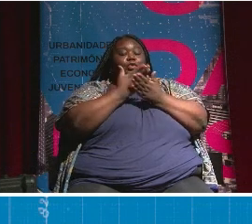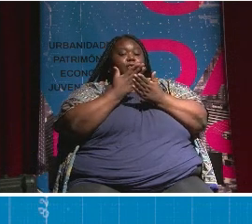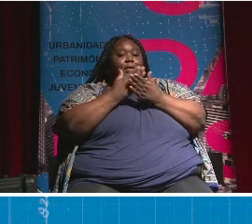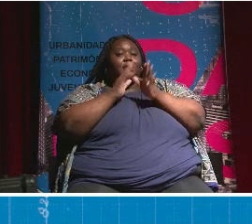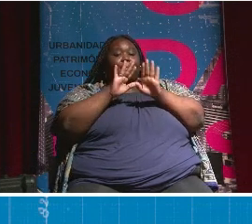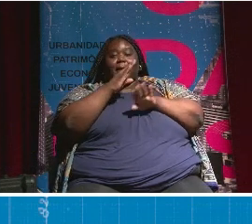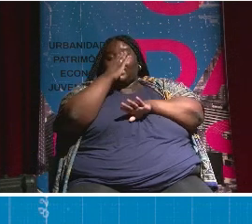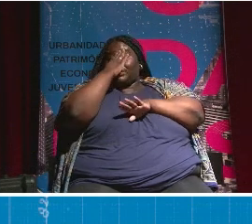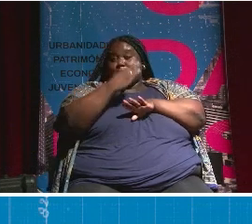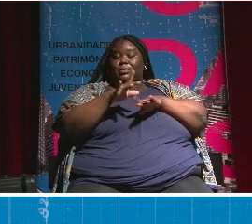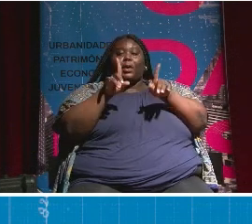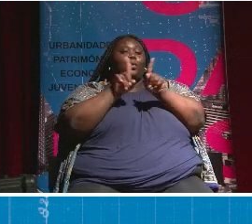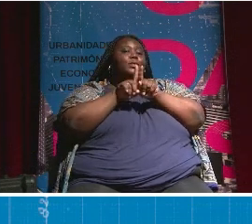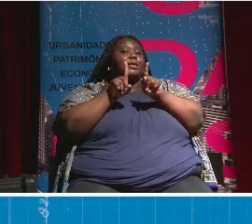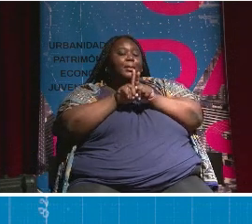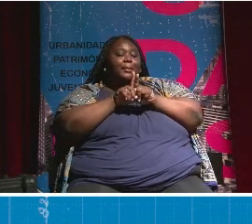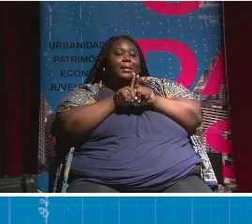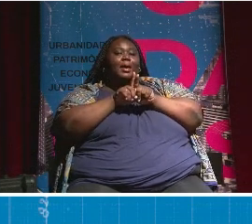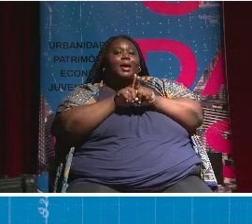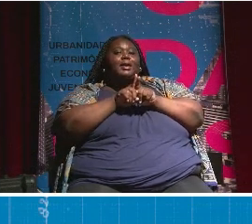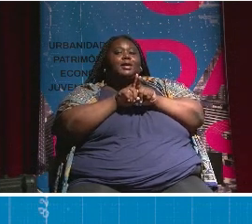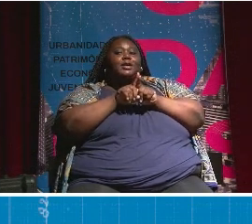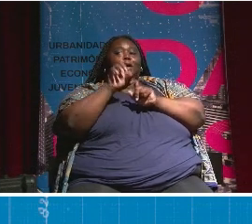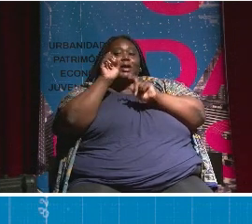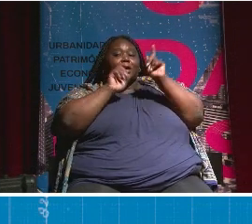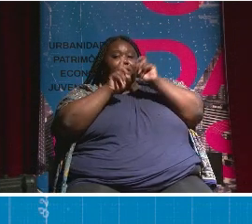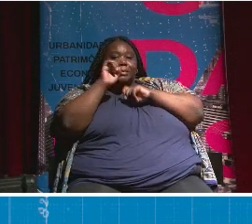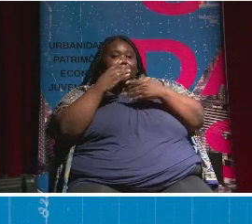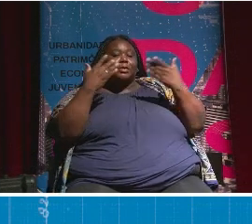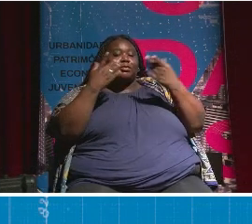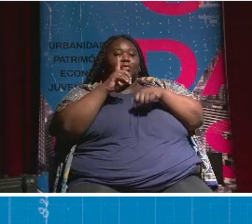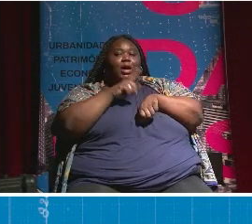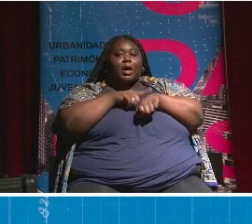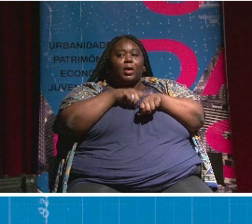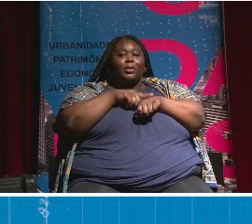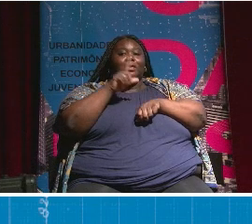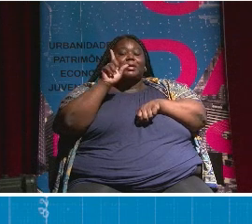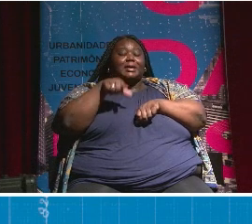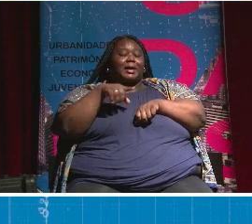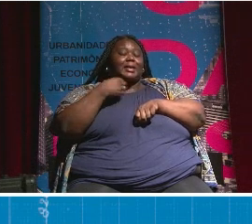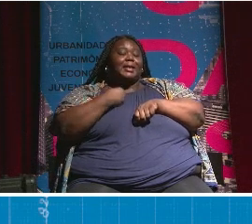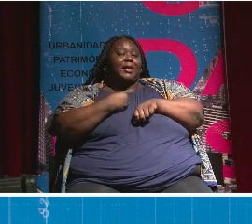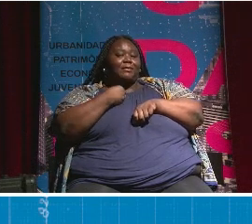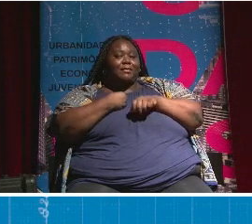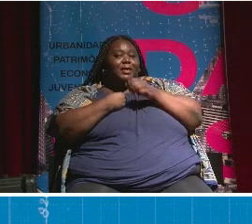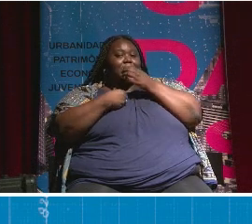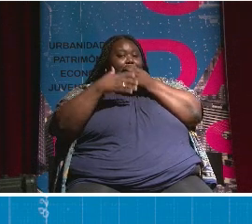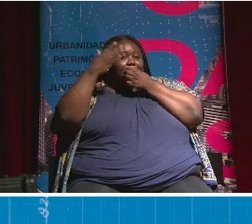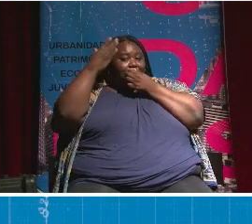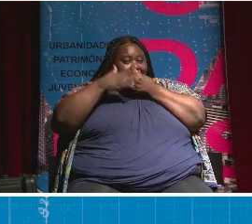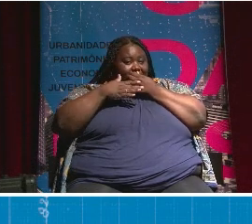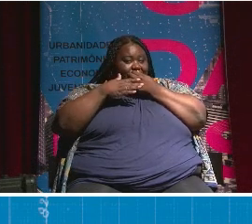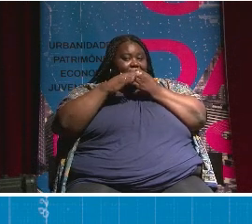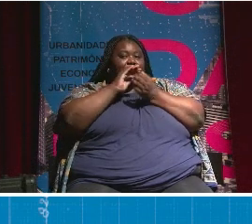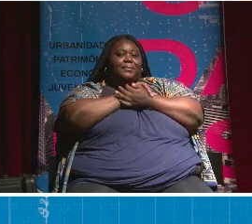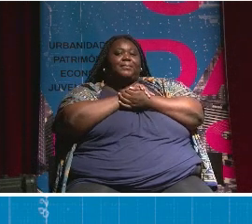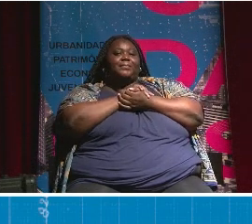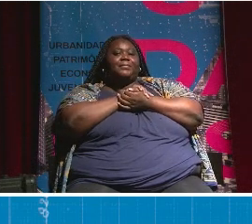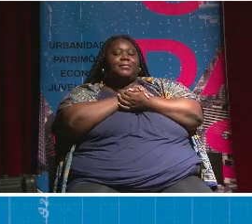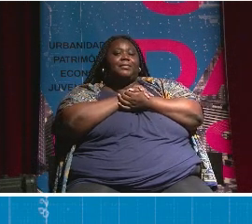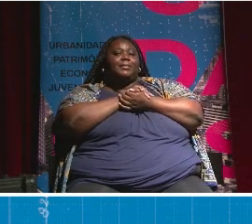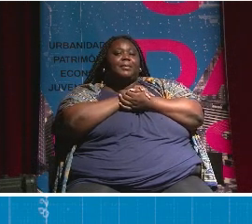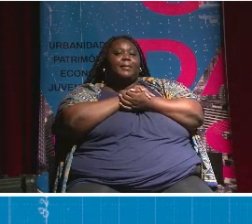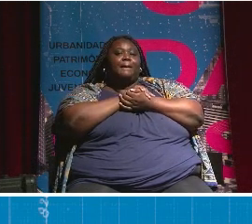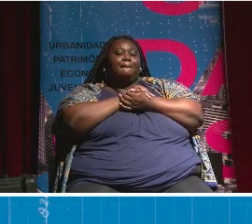mas principalmente no sentido de expressões contemporâneas que estão presentes a